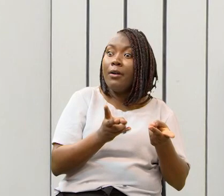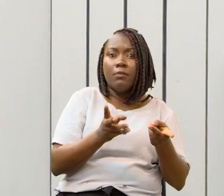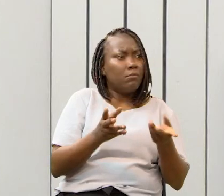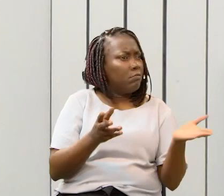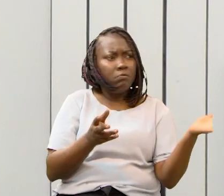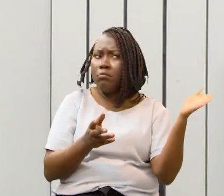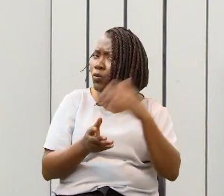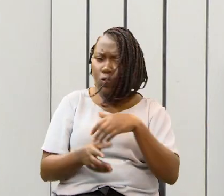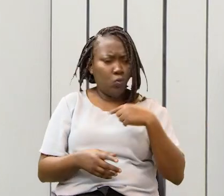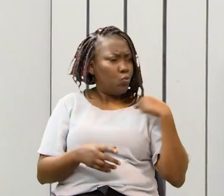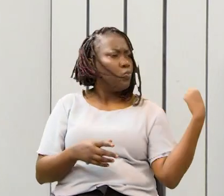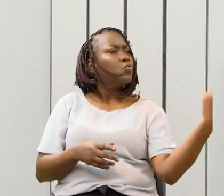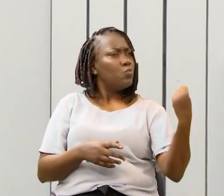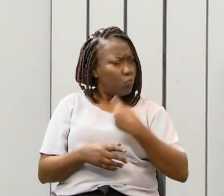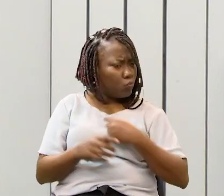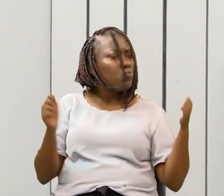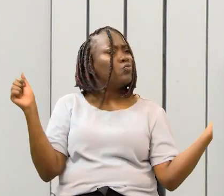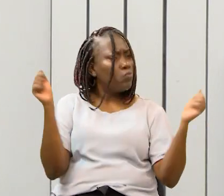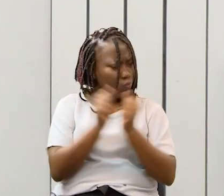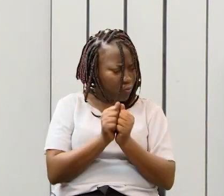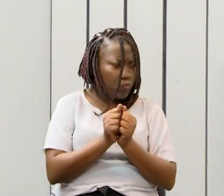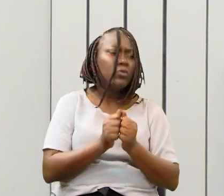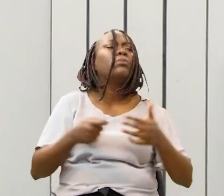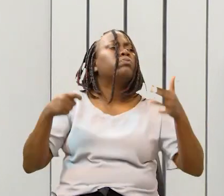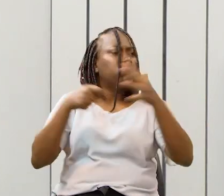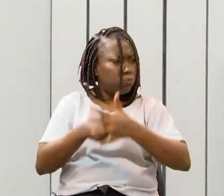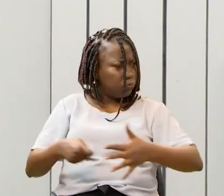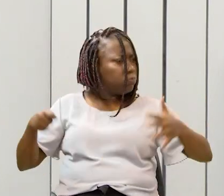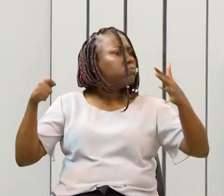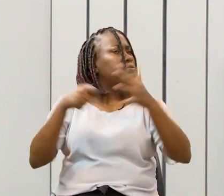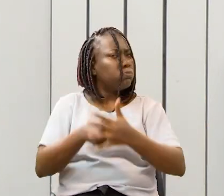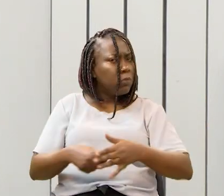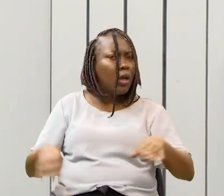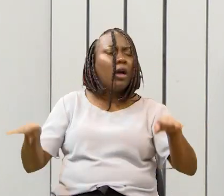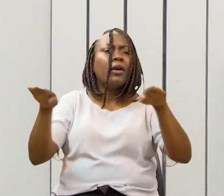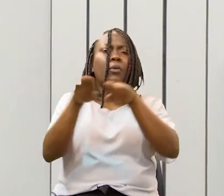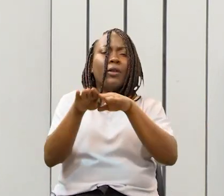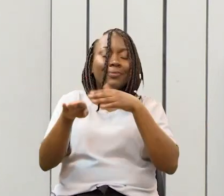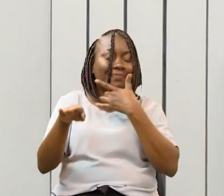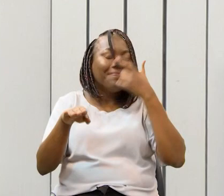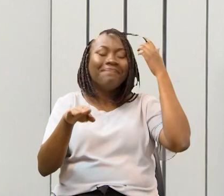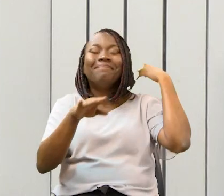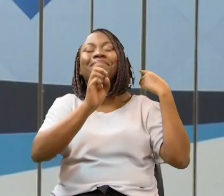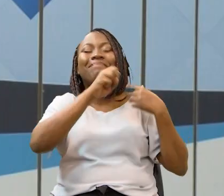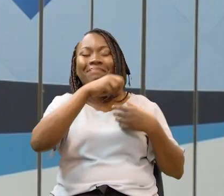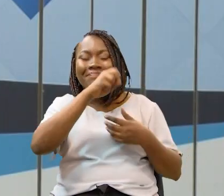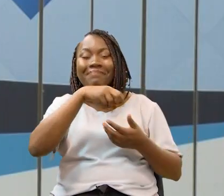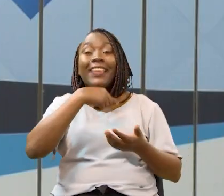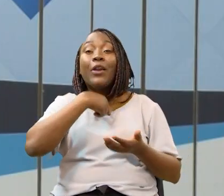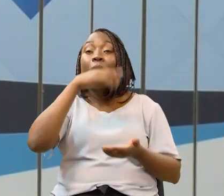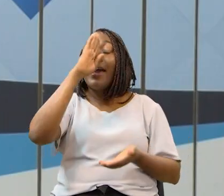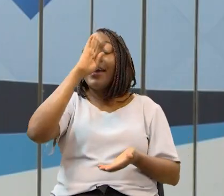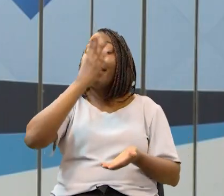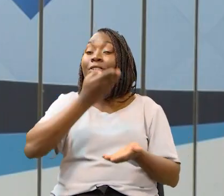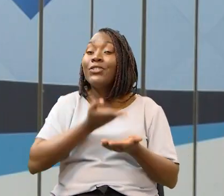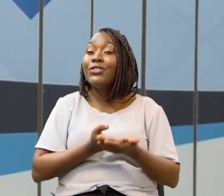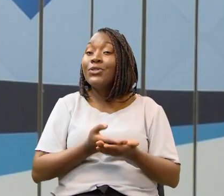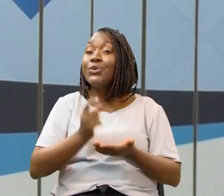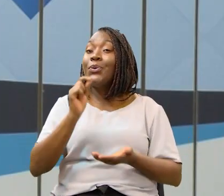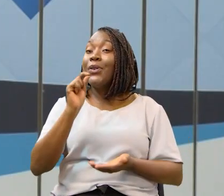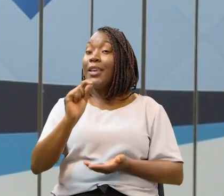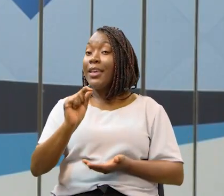de vamos lá, estamos juntas e a gente vai lutar, a aceitação pela luta da igualdade? Sim, eu acredito